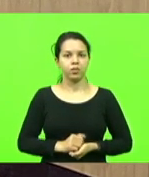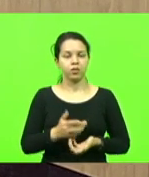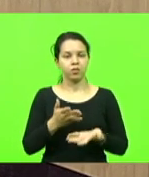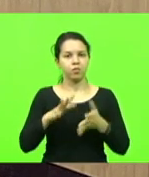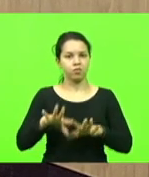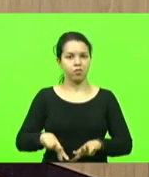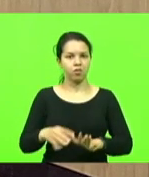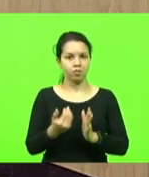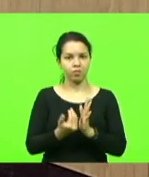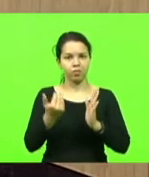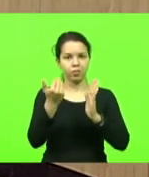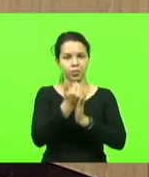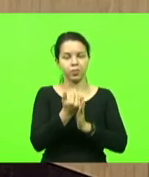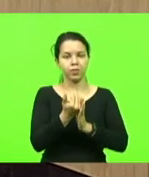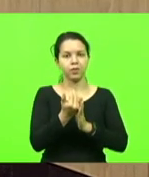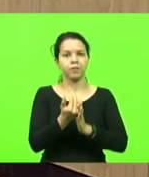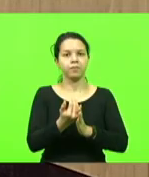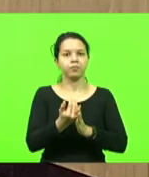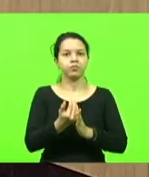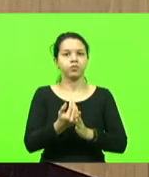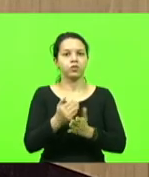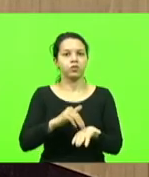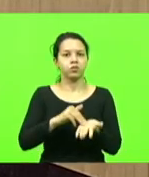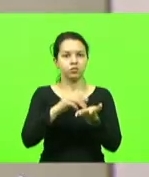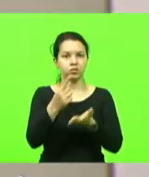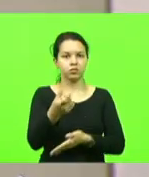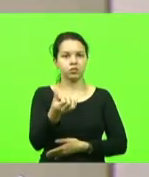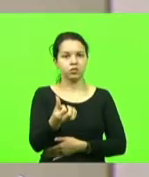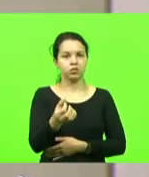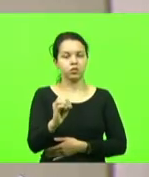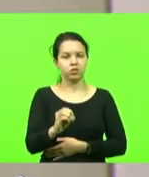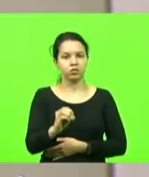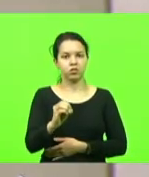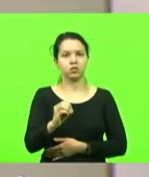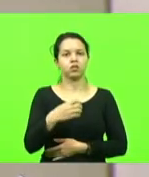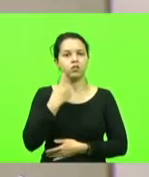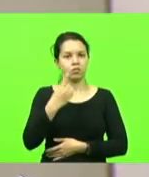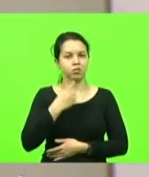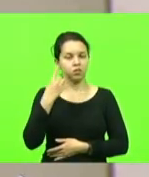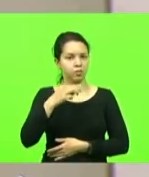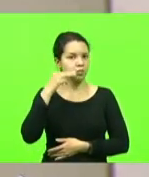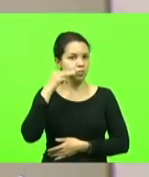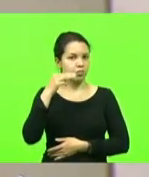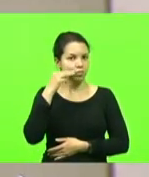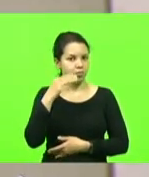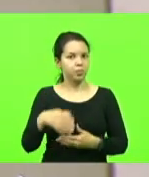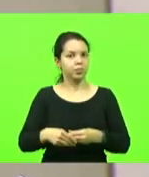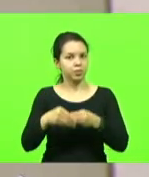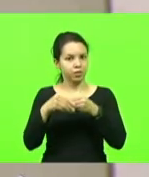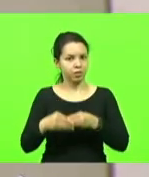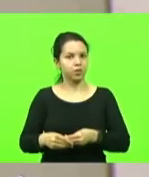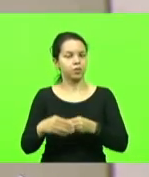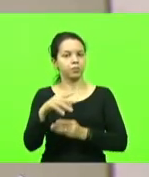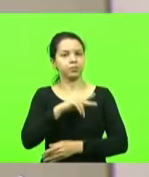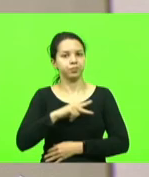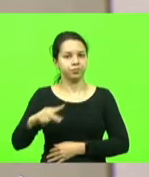Moção 660, autor deputada Marlene Fengler, cumprimentando o presidente da Câmara Municipal de Blumenau